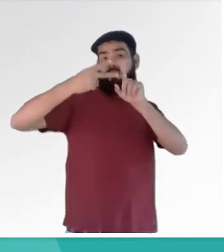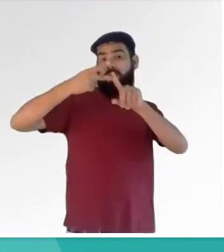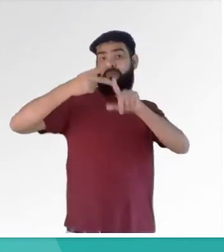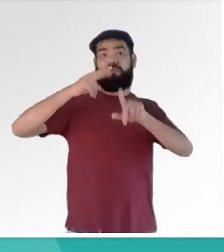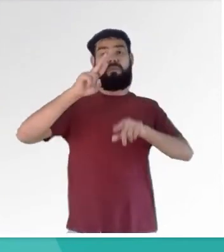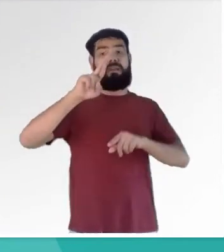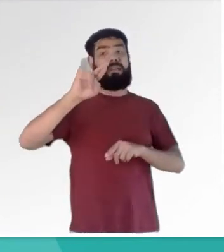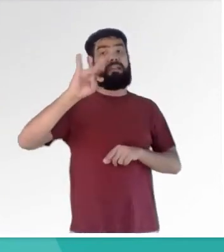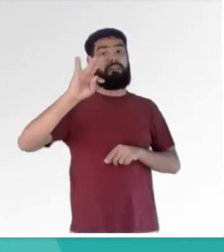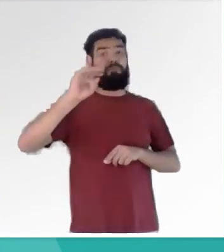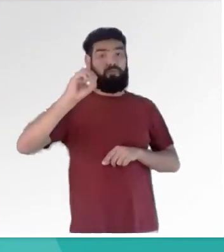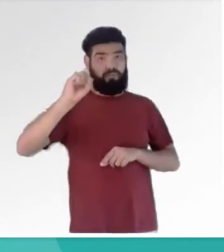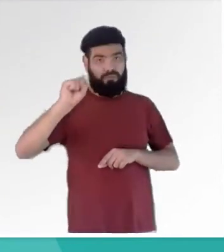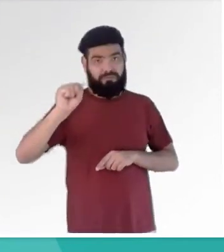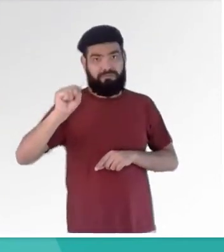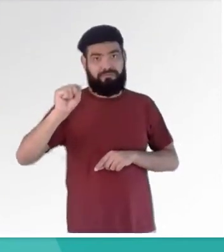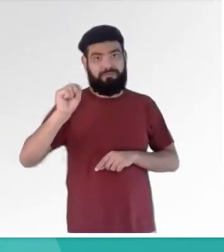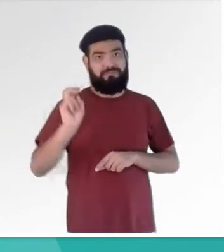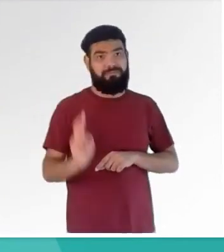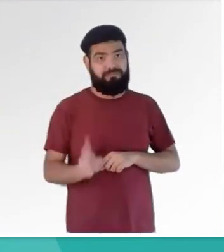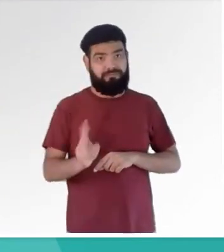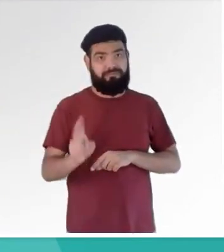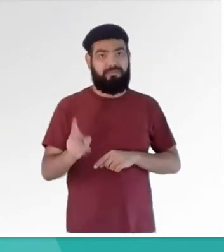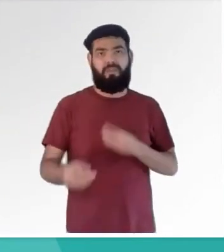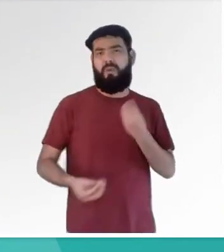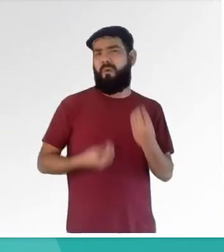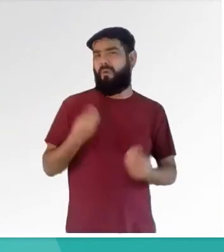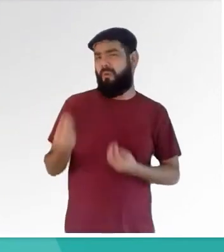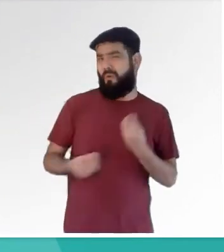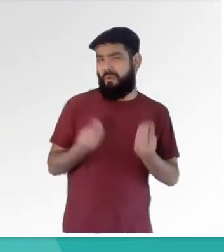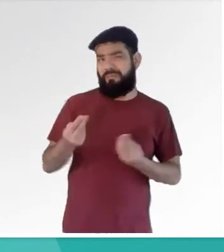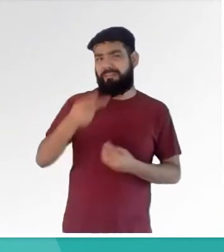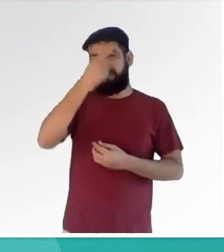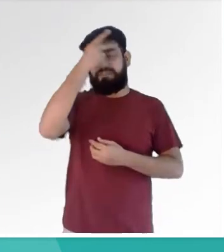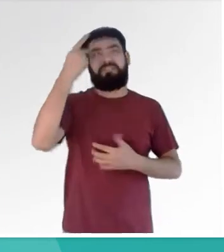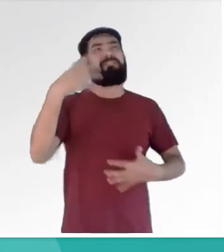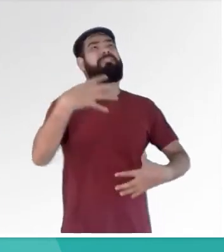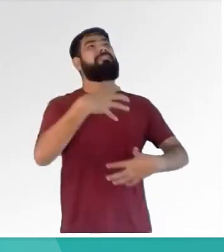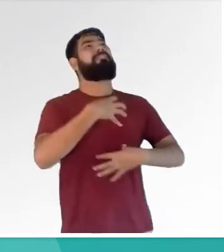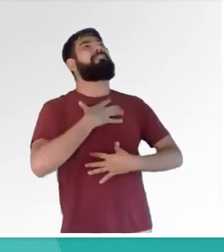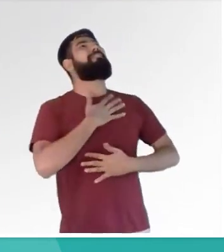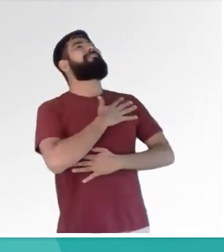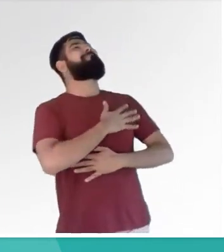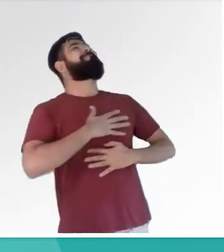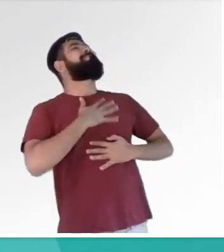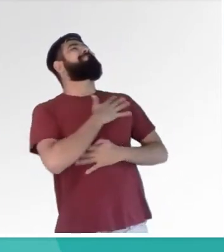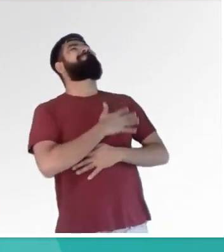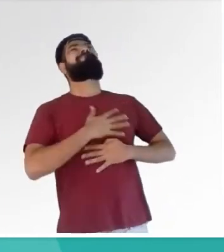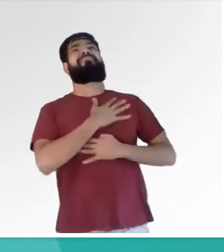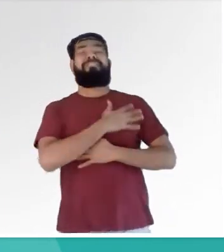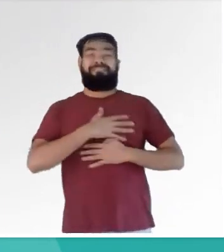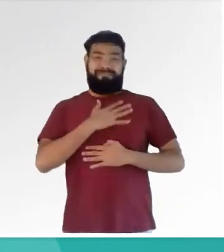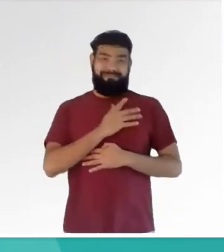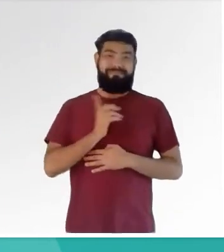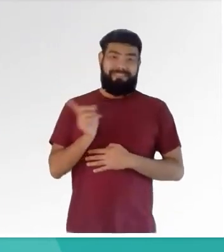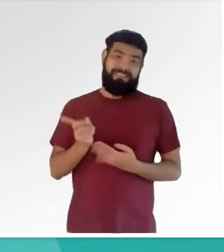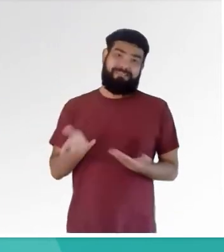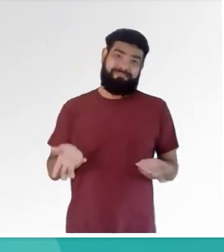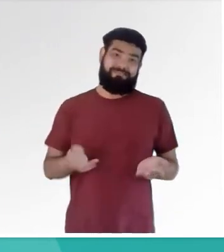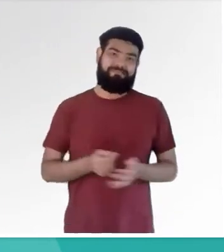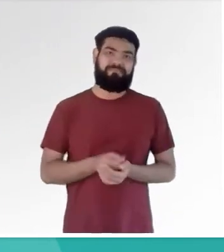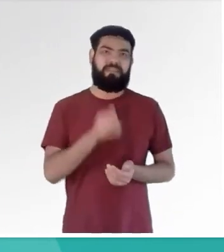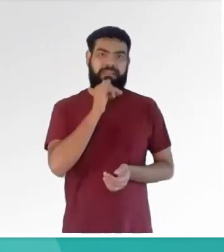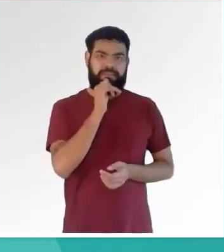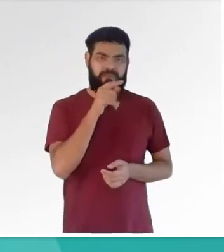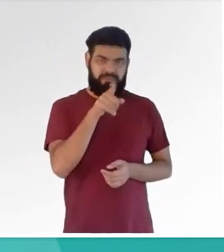cerimônias, né? Como é feito para as pessoas se sentirem bem lá naquele momento. Quando você vai para a igreja,